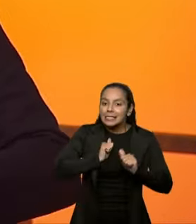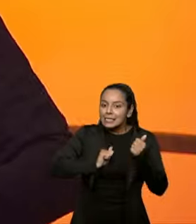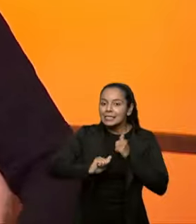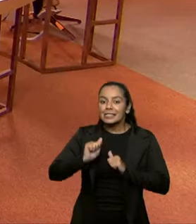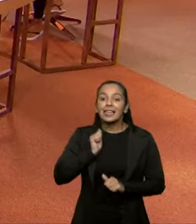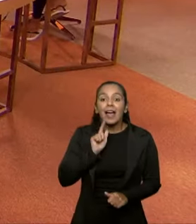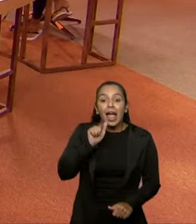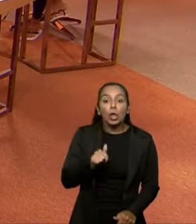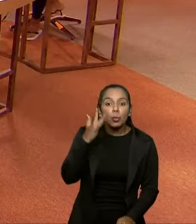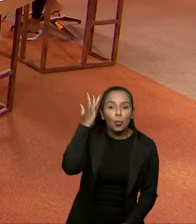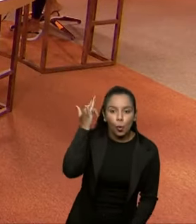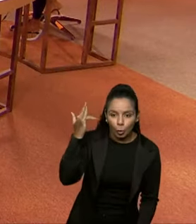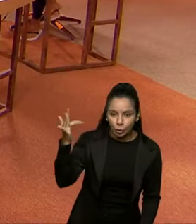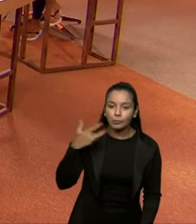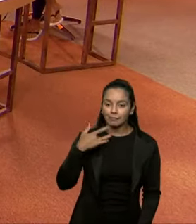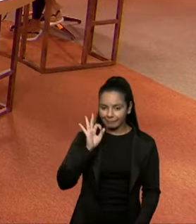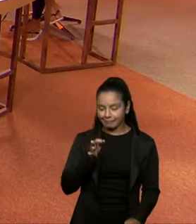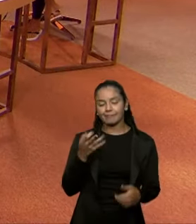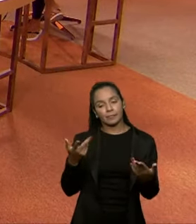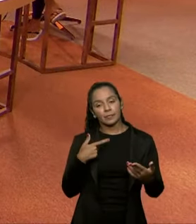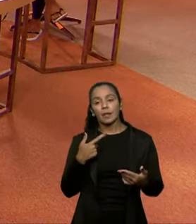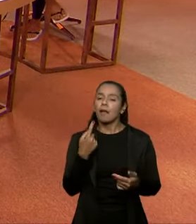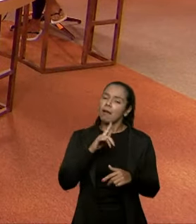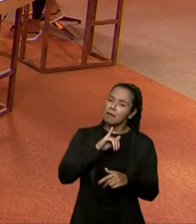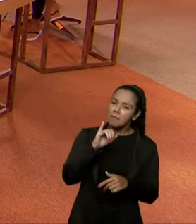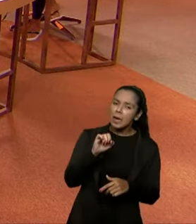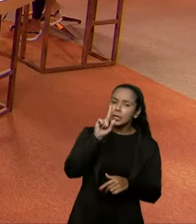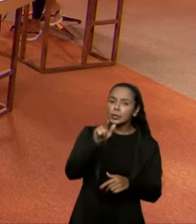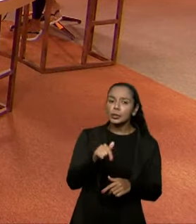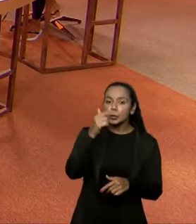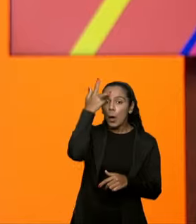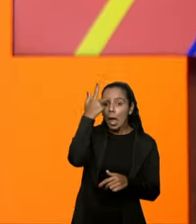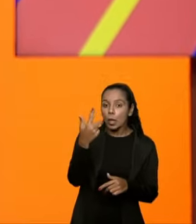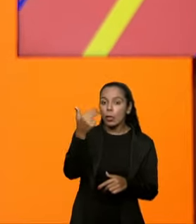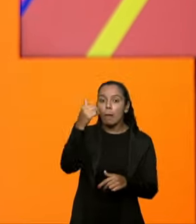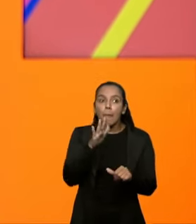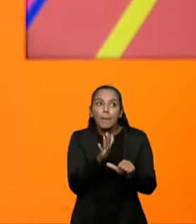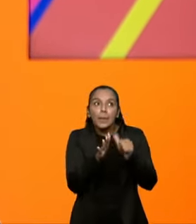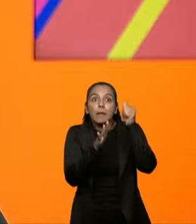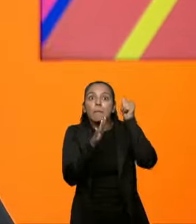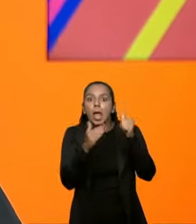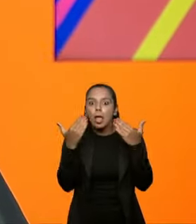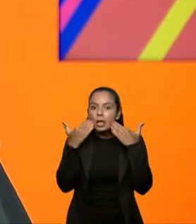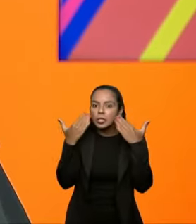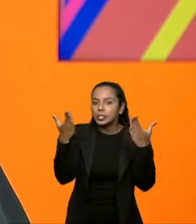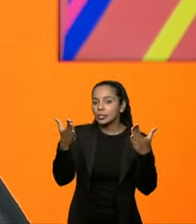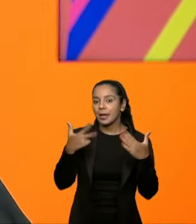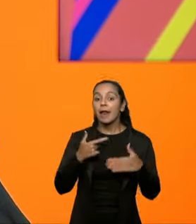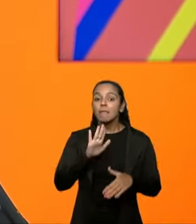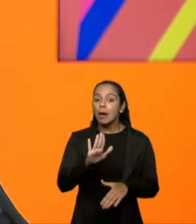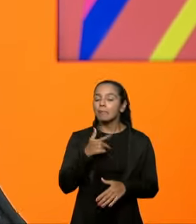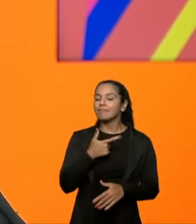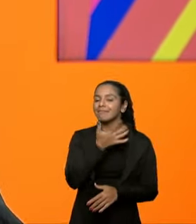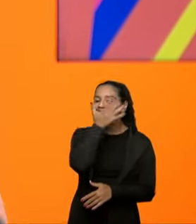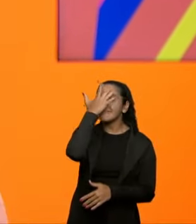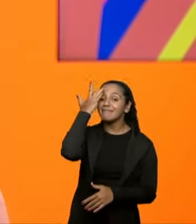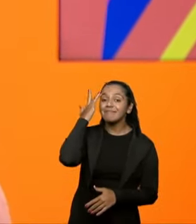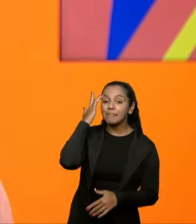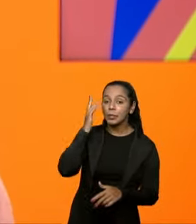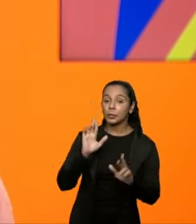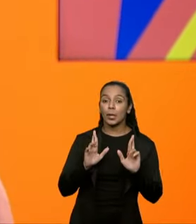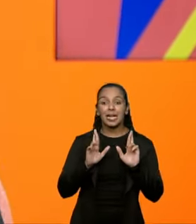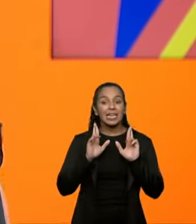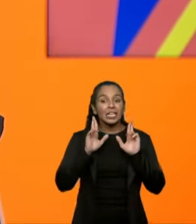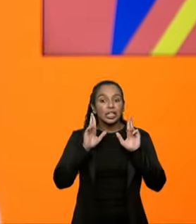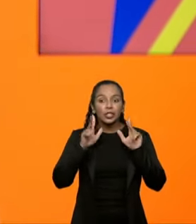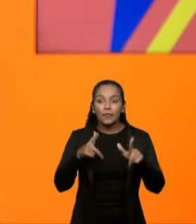Mas isso é, né? Transitório. Isso é porque é a primeira vez, né? A estreia e tal. Mas e as pessoas que é diferente de